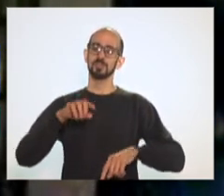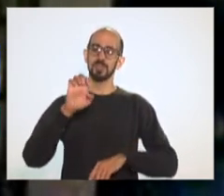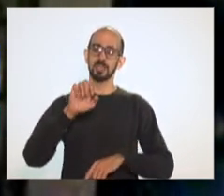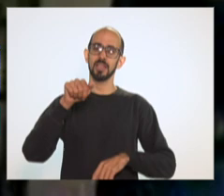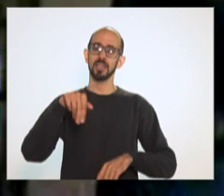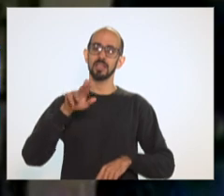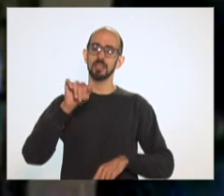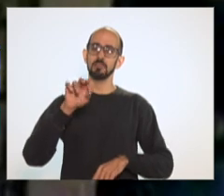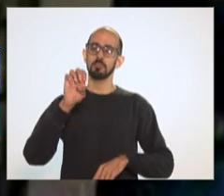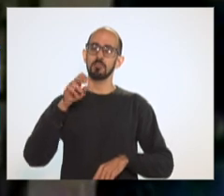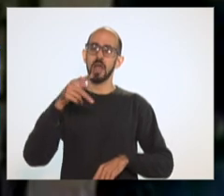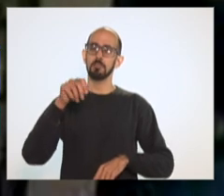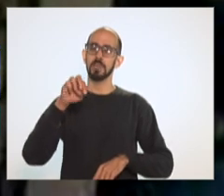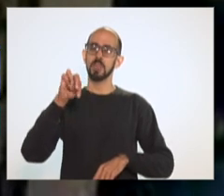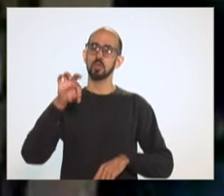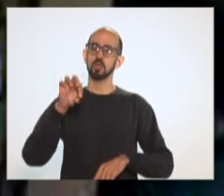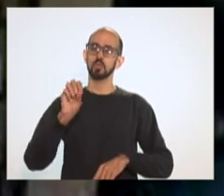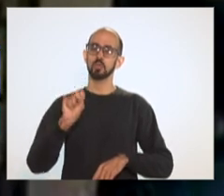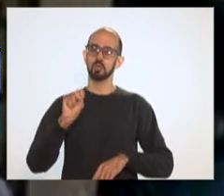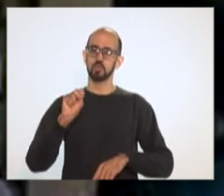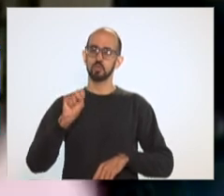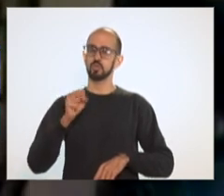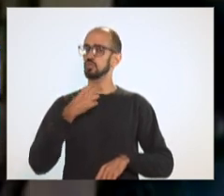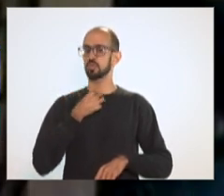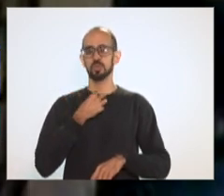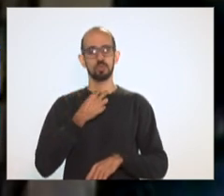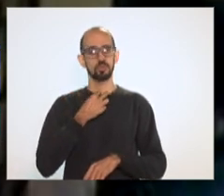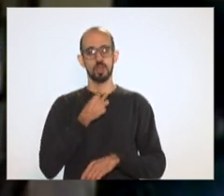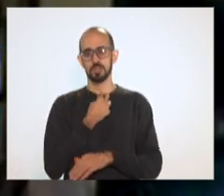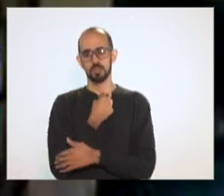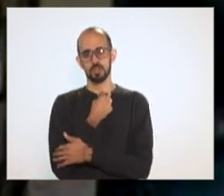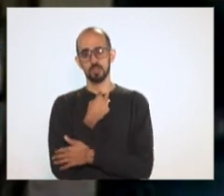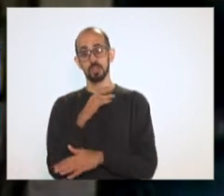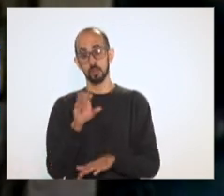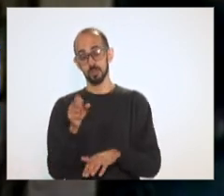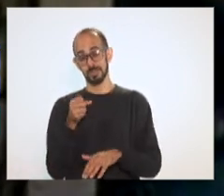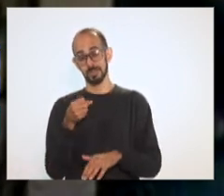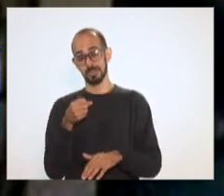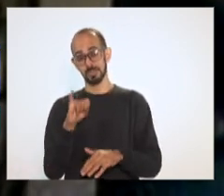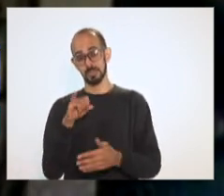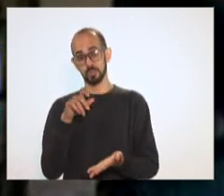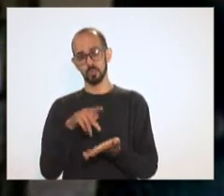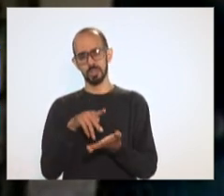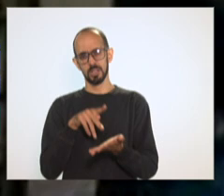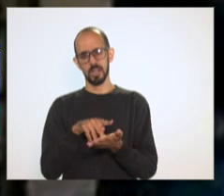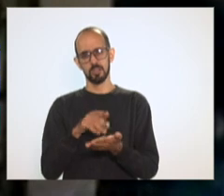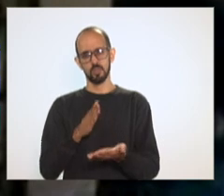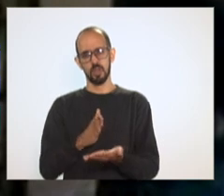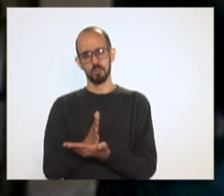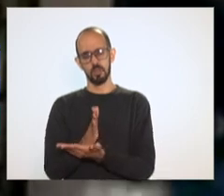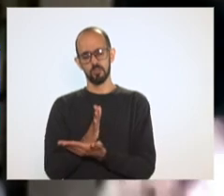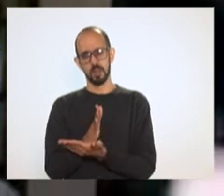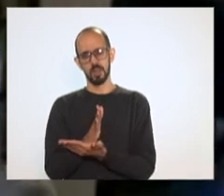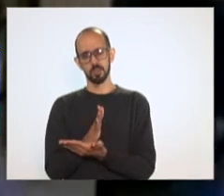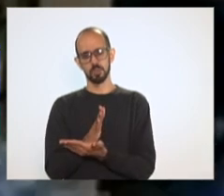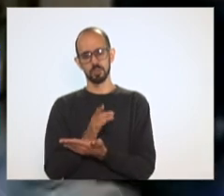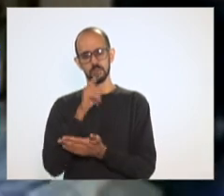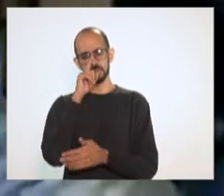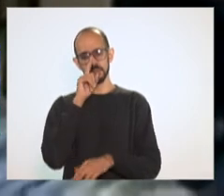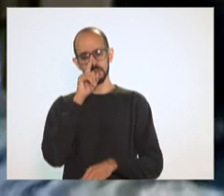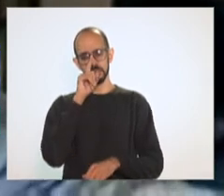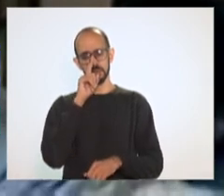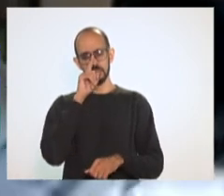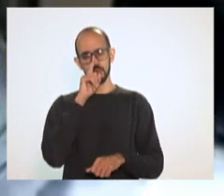equipamento e isto daí se a gente realmente aprovar desta maneira abre um precedente perigoso e